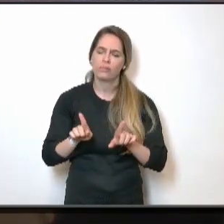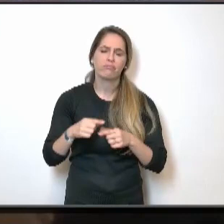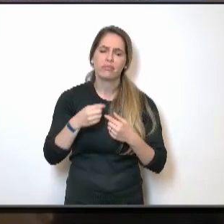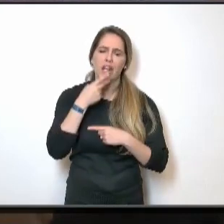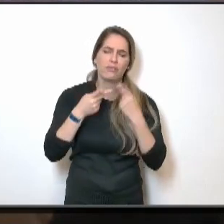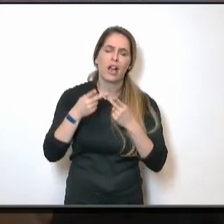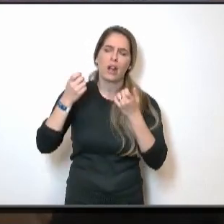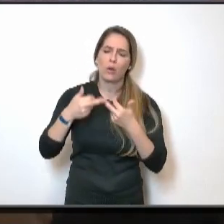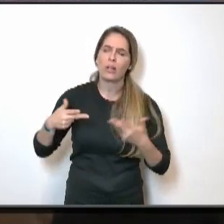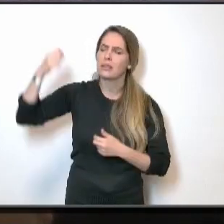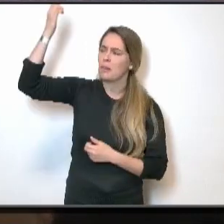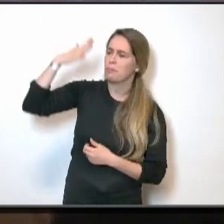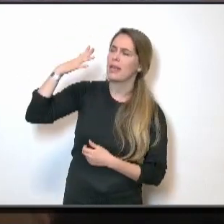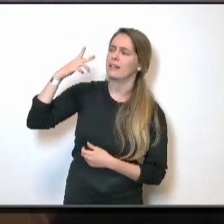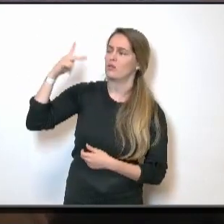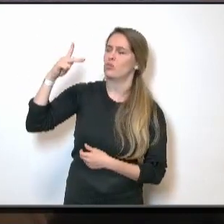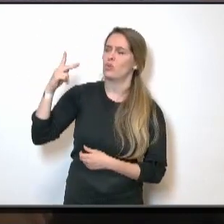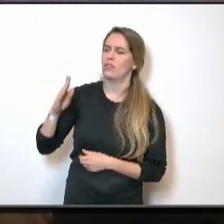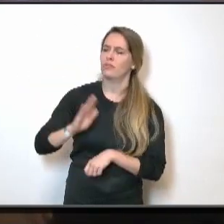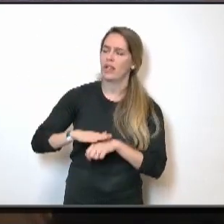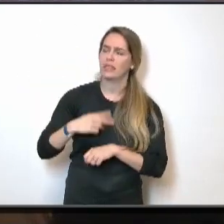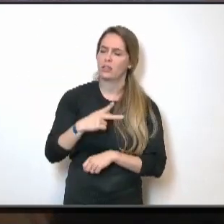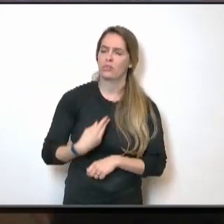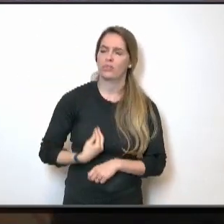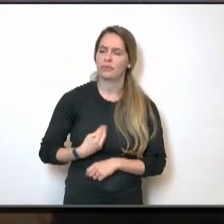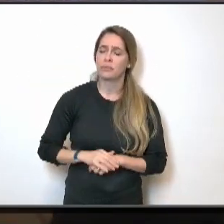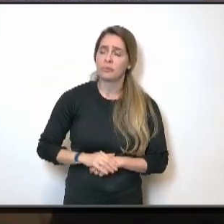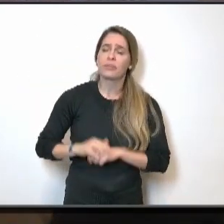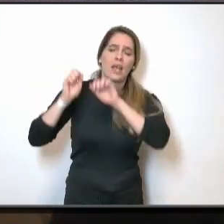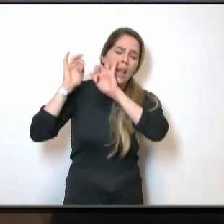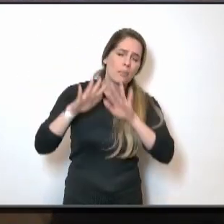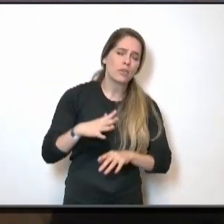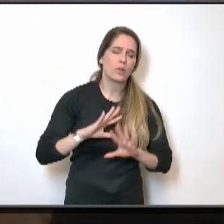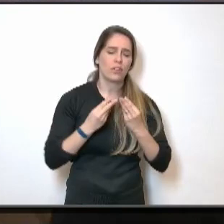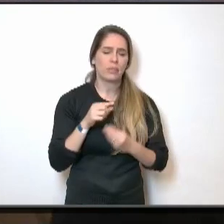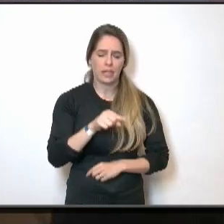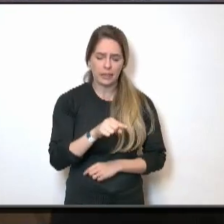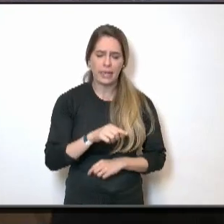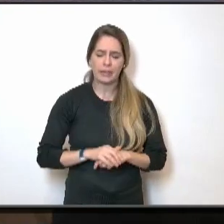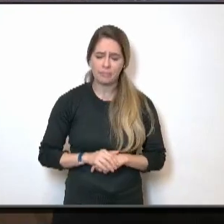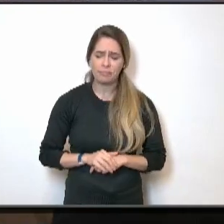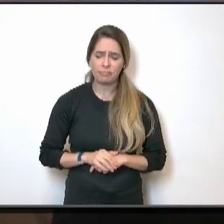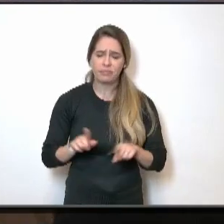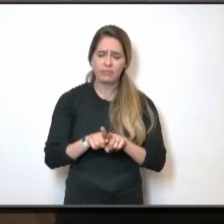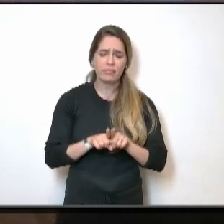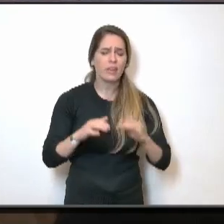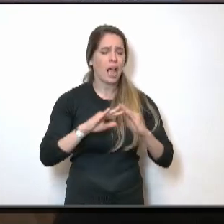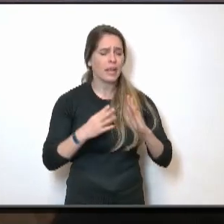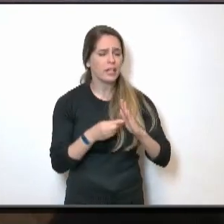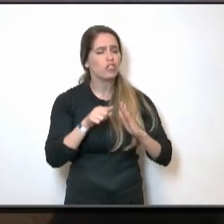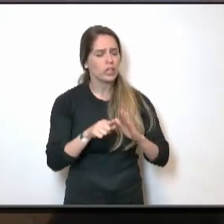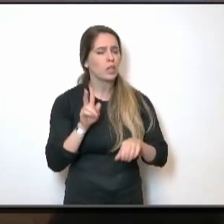abençoar a sua vida. Abençoa a vida de Nair. Abençoa seus filhos, meu Deus, em nome de Jesus. A igreja que ele pastoreia,